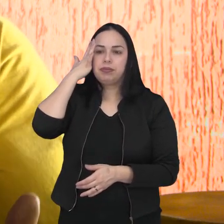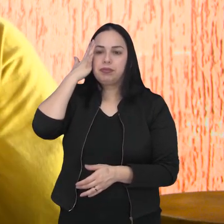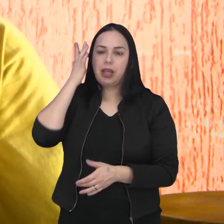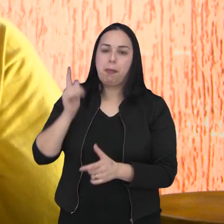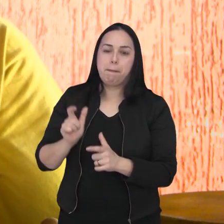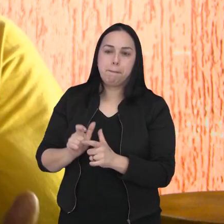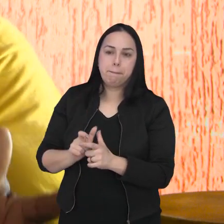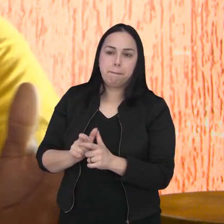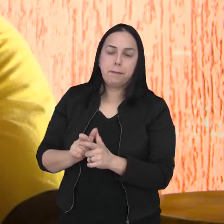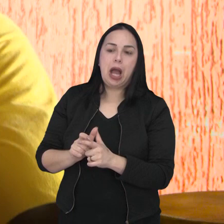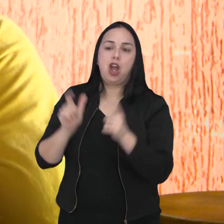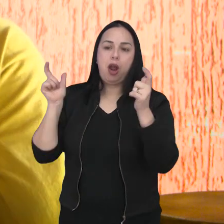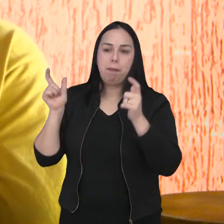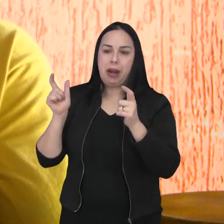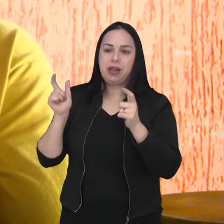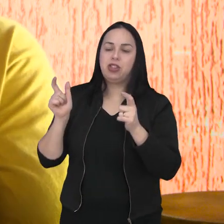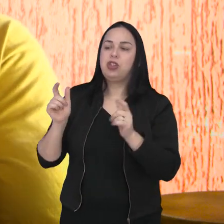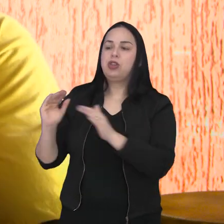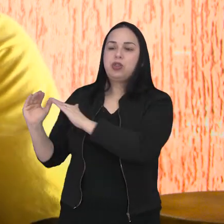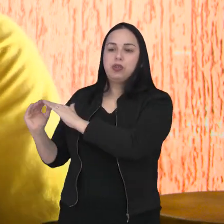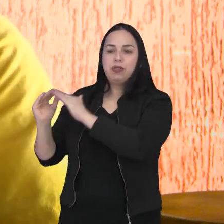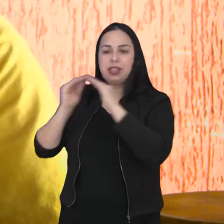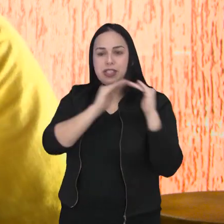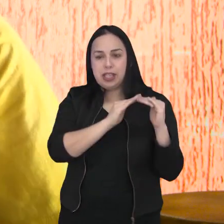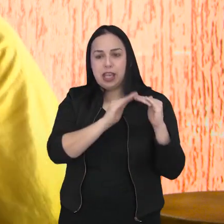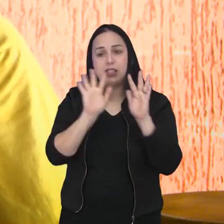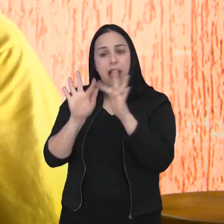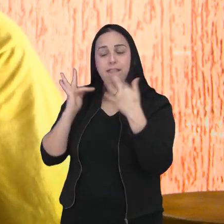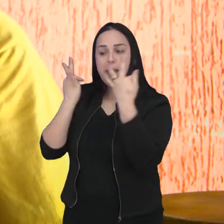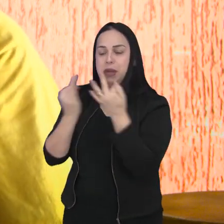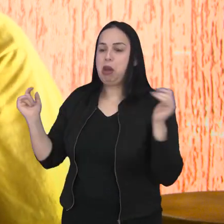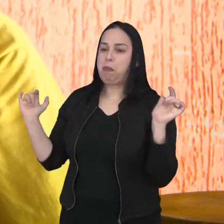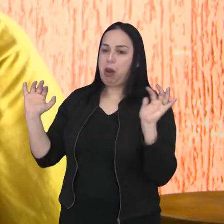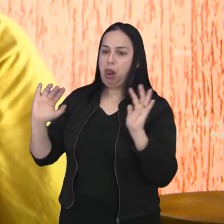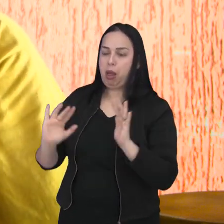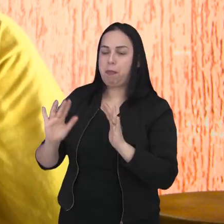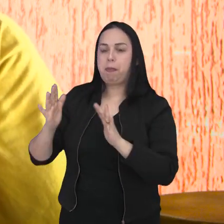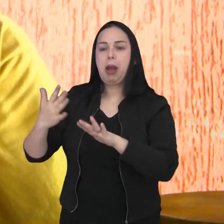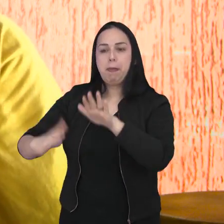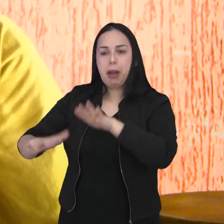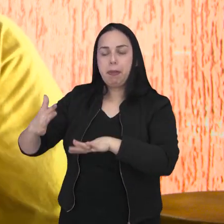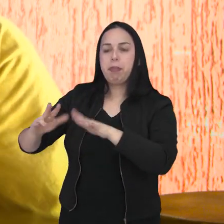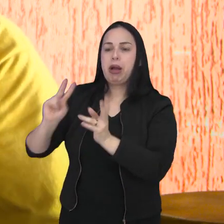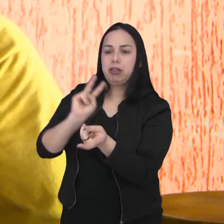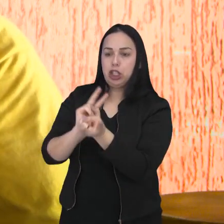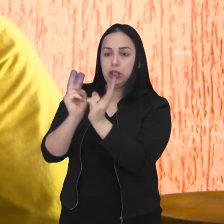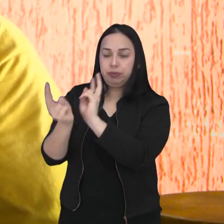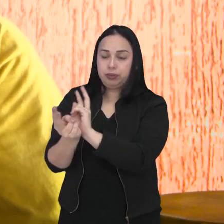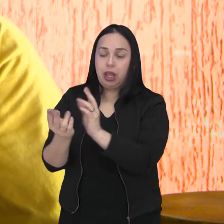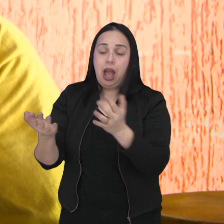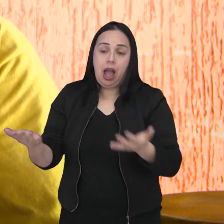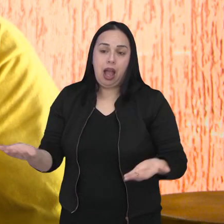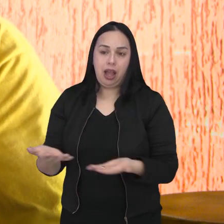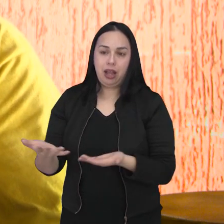maior parte era os vizinhos, eram os parentes, né? E agora,